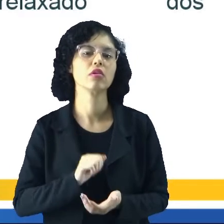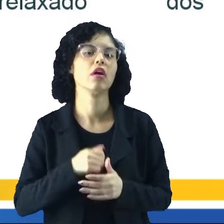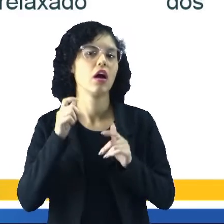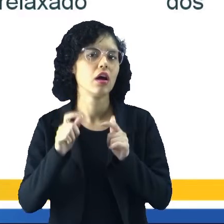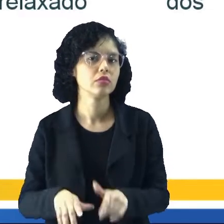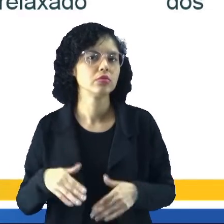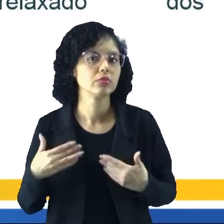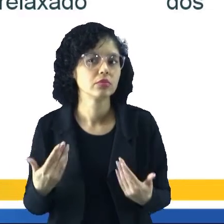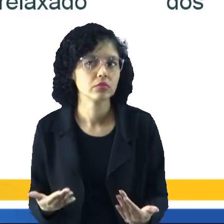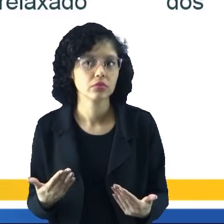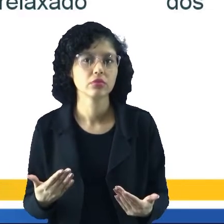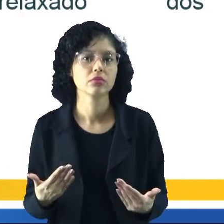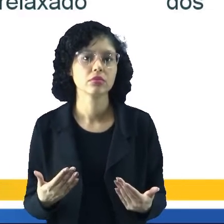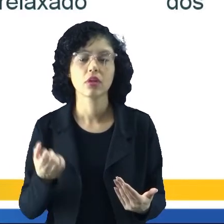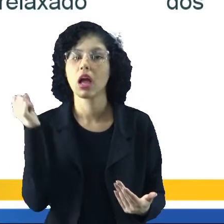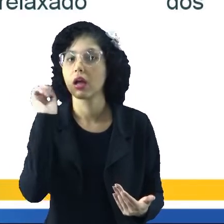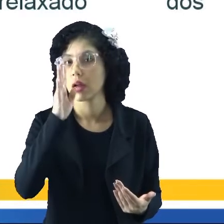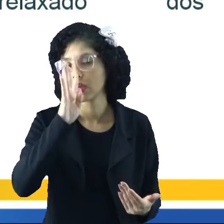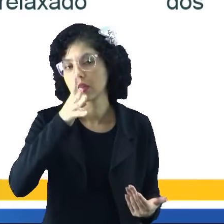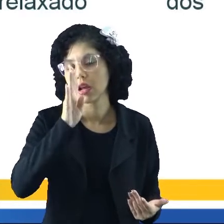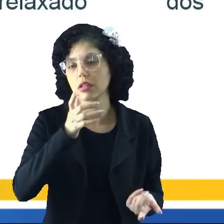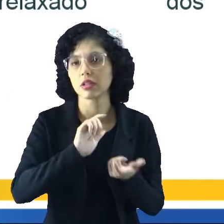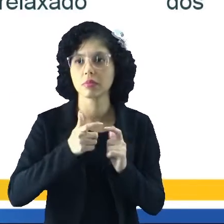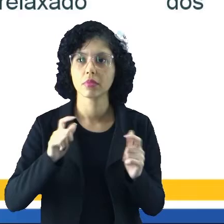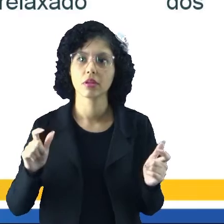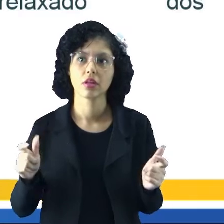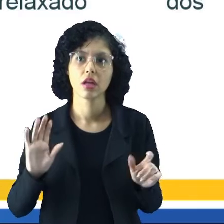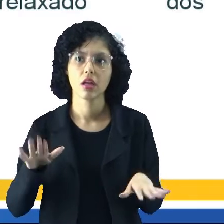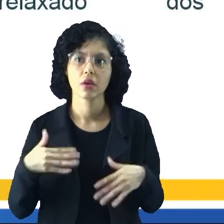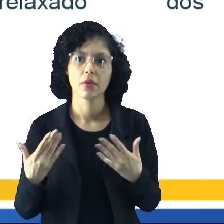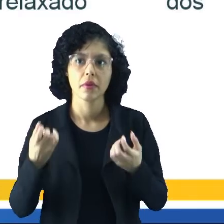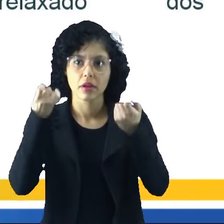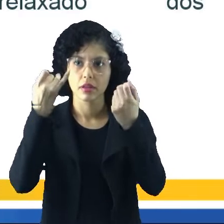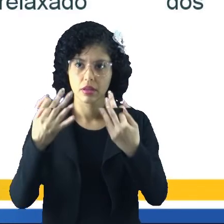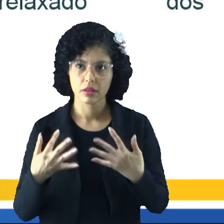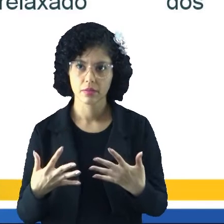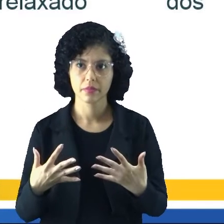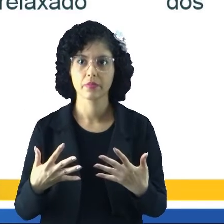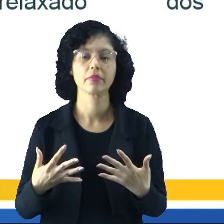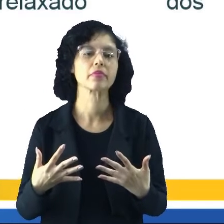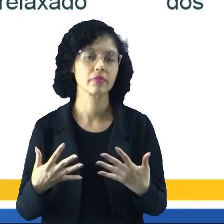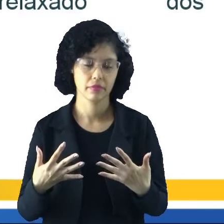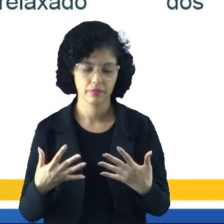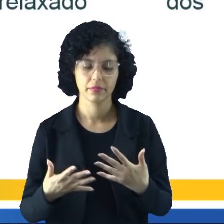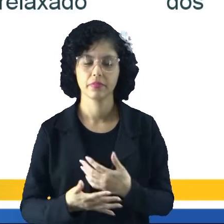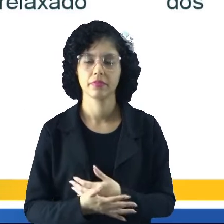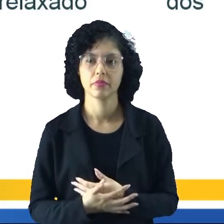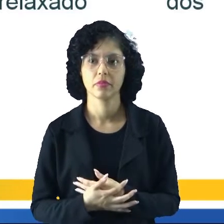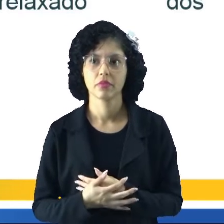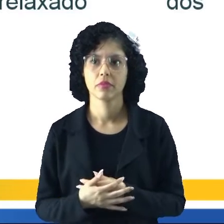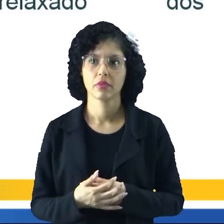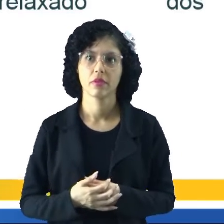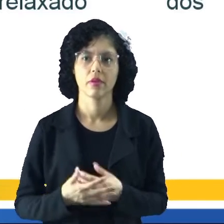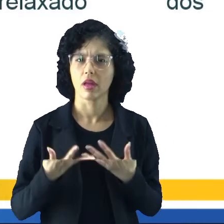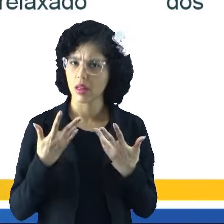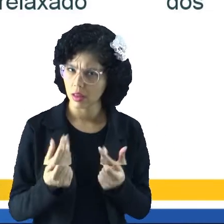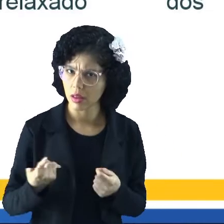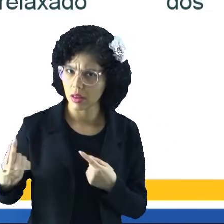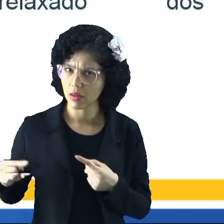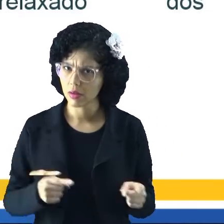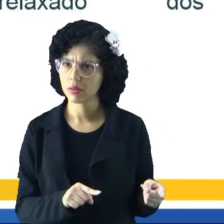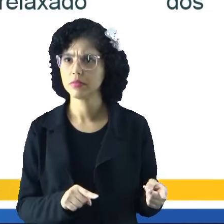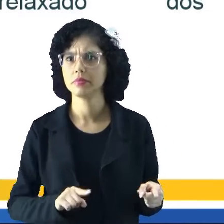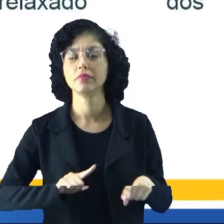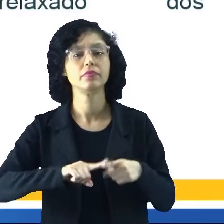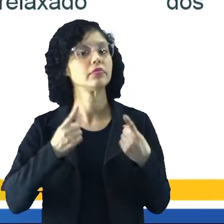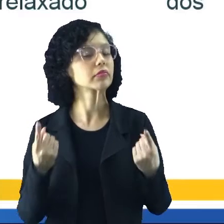pessoal, ele é a crítica maior. Qual a crítica, né, que está sendo feita ali? Tem uma aceitação da provocação?